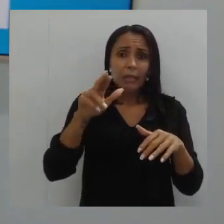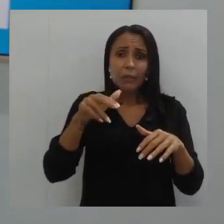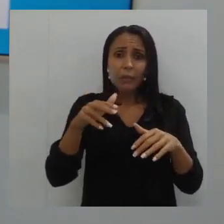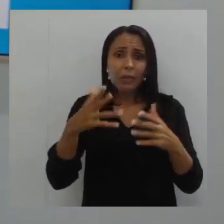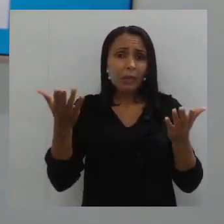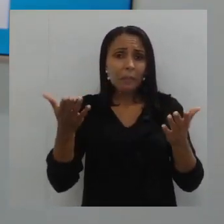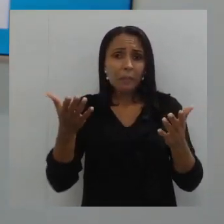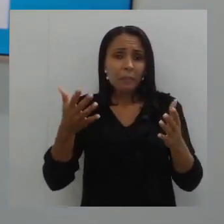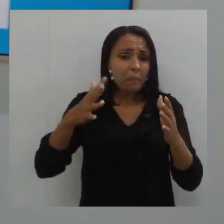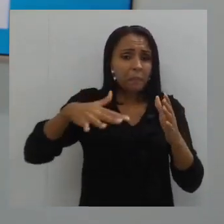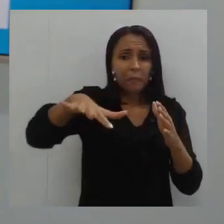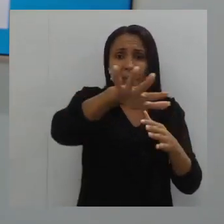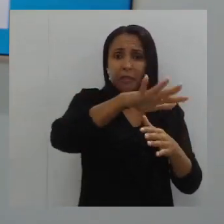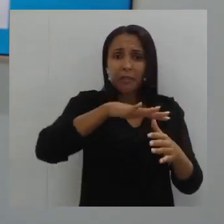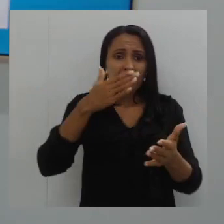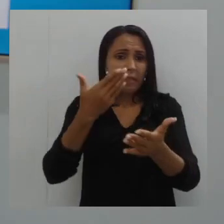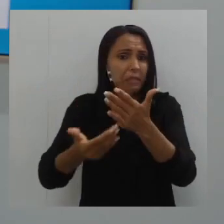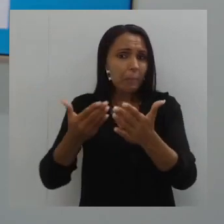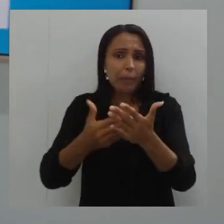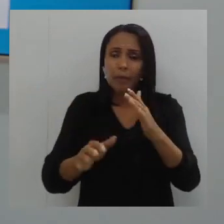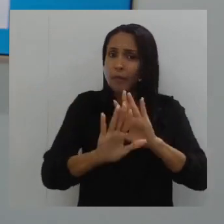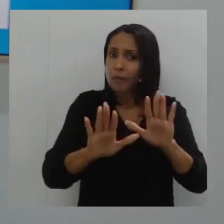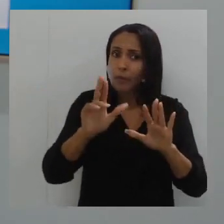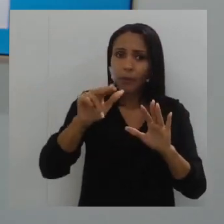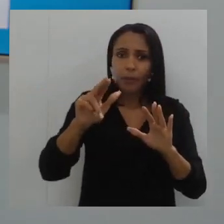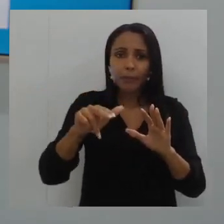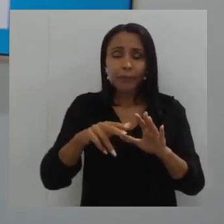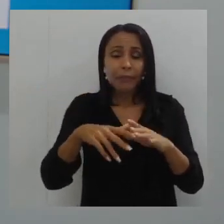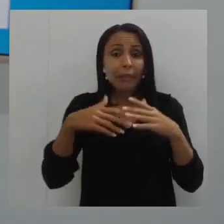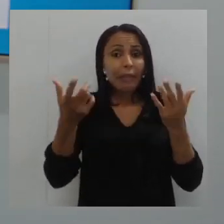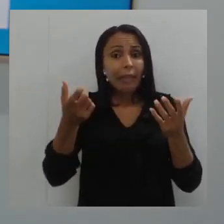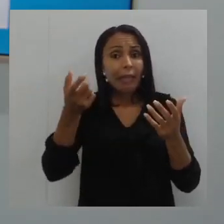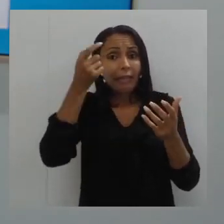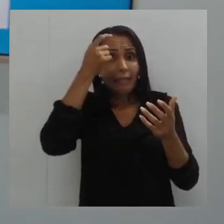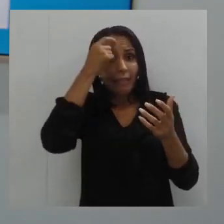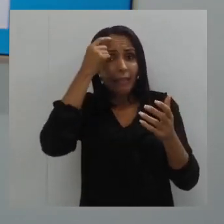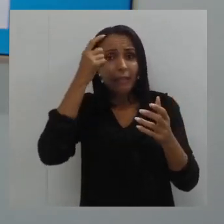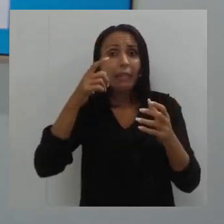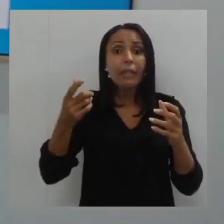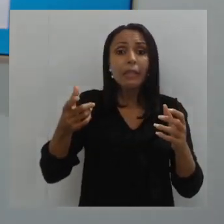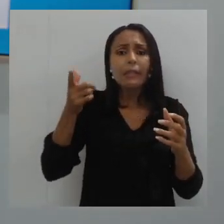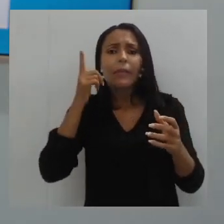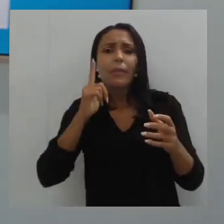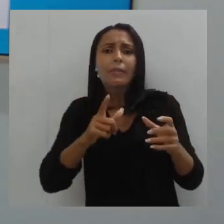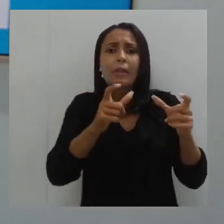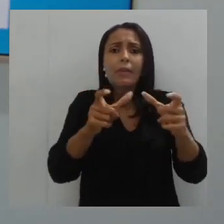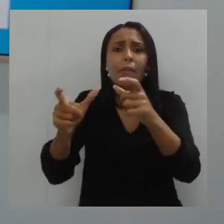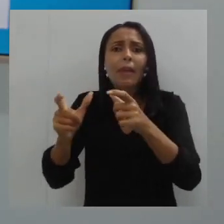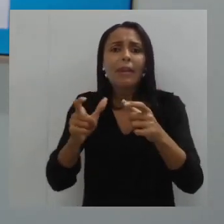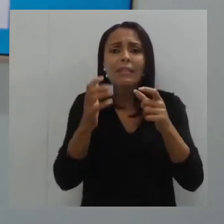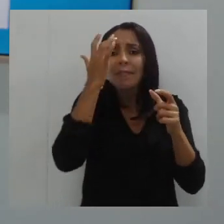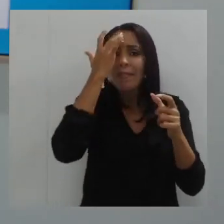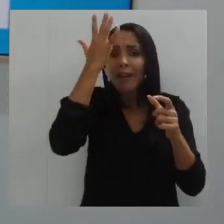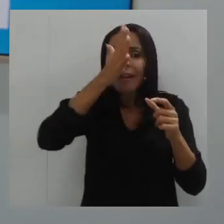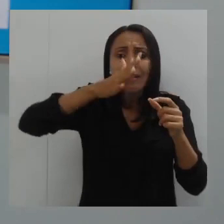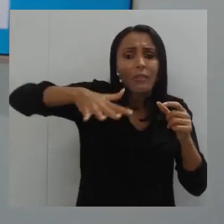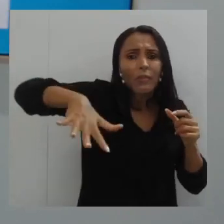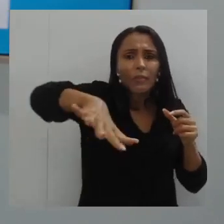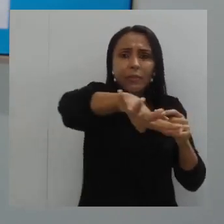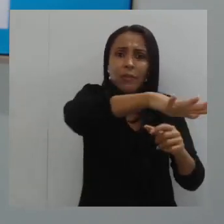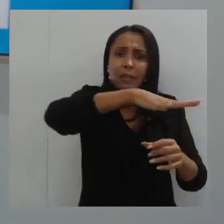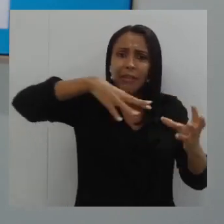ou menos essa ideia colocada na cabeça deles. É por isso que eles conseguem localizar-se facilmente no deserto. Eles